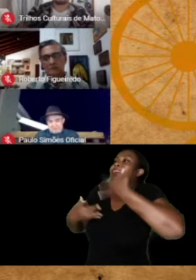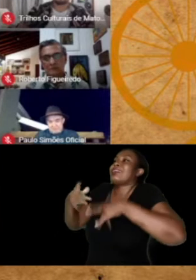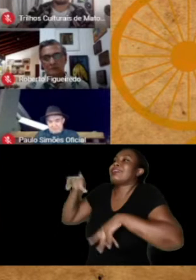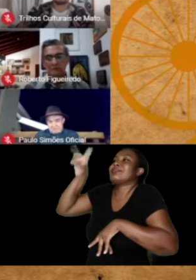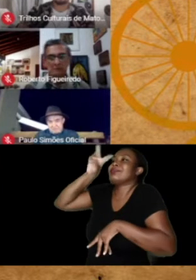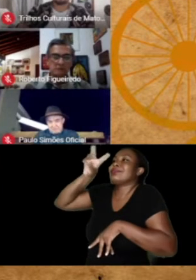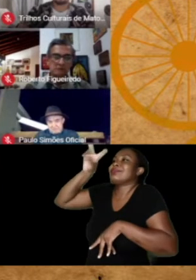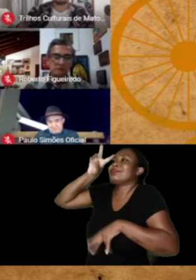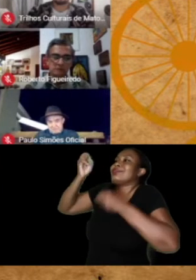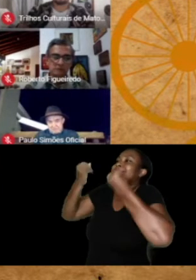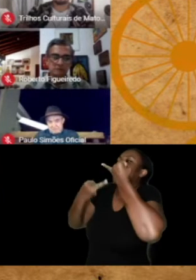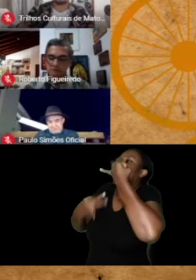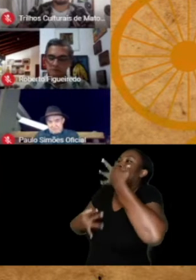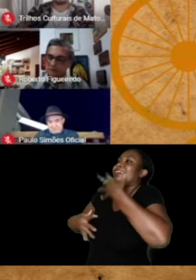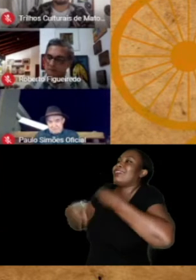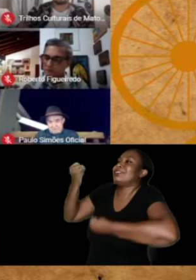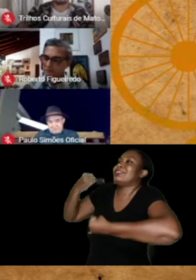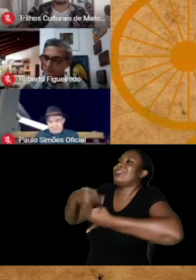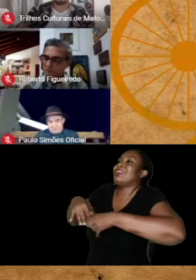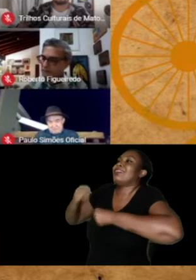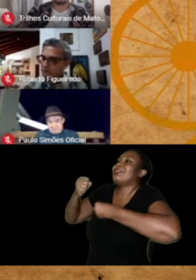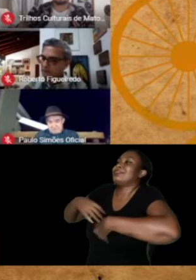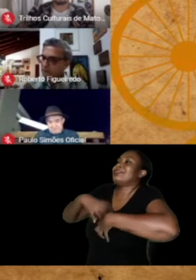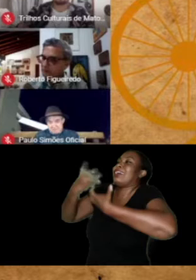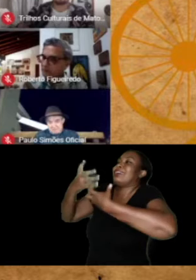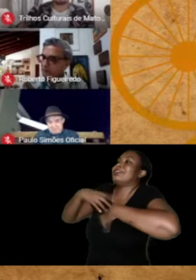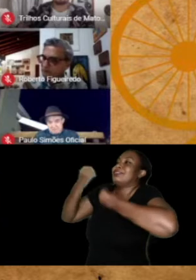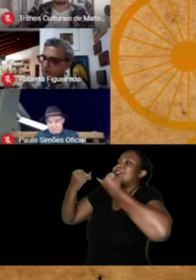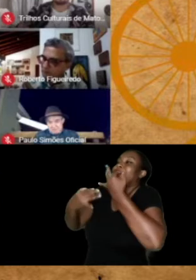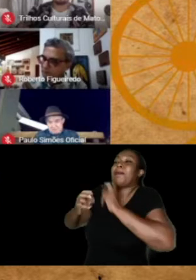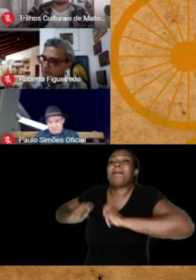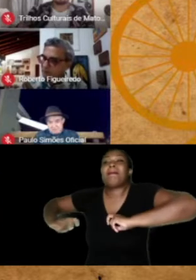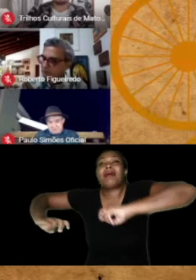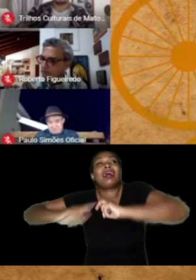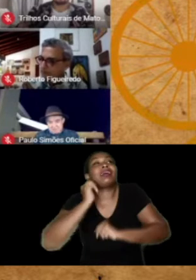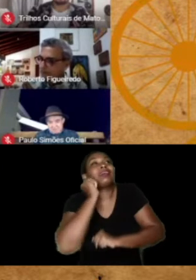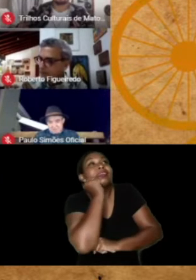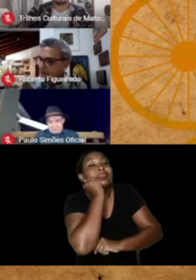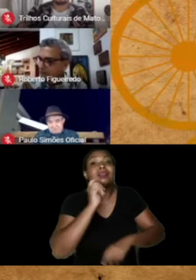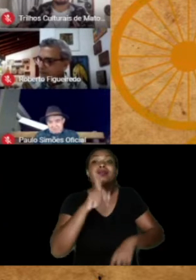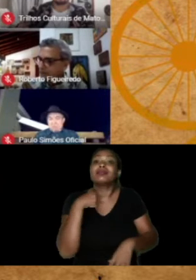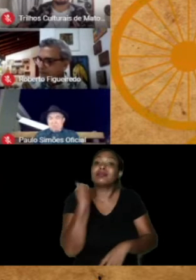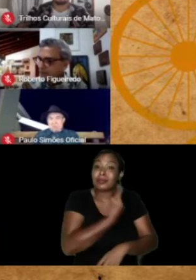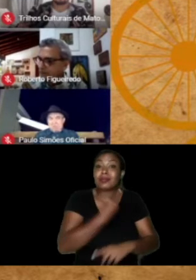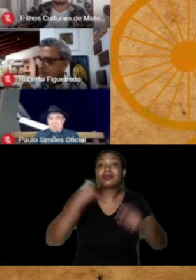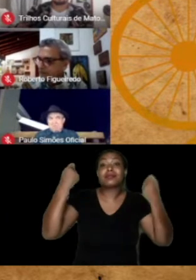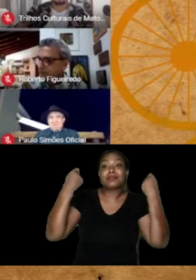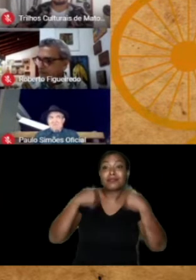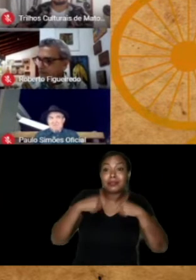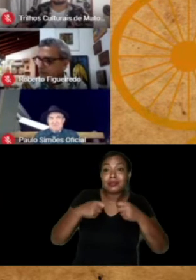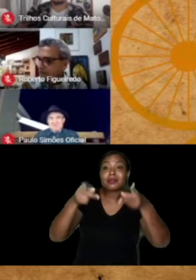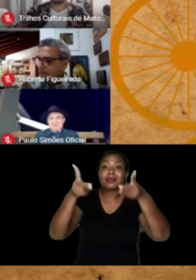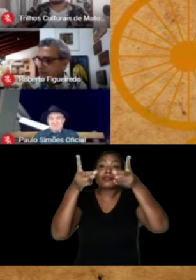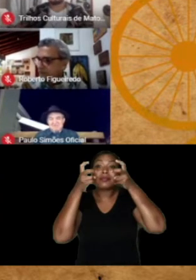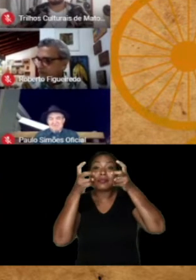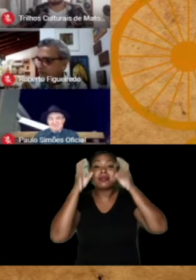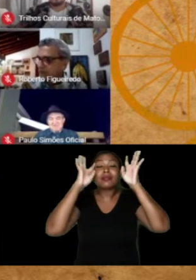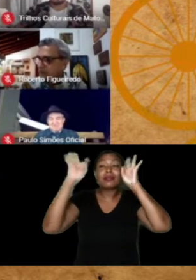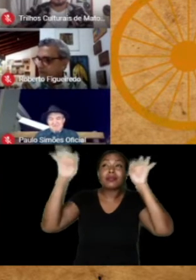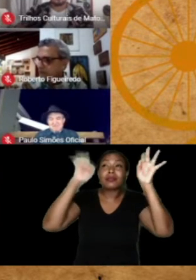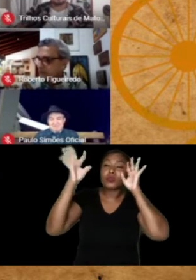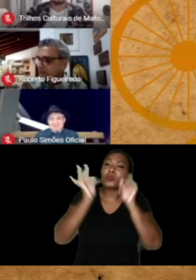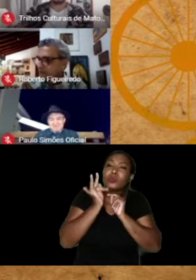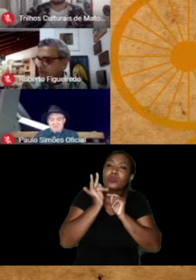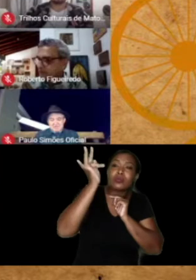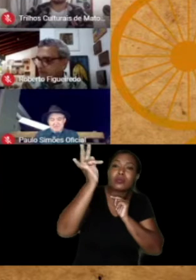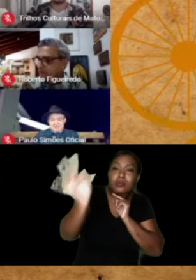muita história para contar. Então, o que nós precisamos, enquanto perspectiva de futuro,